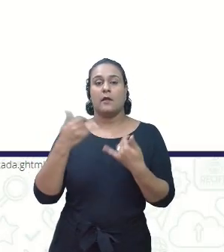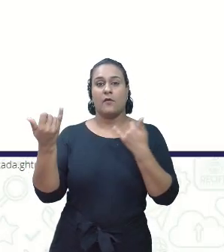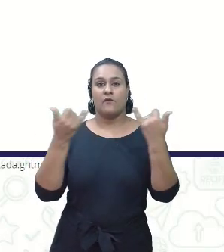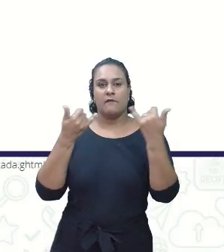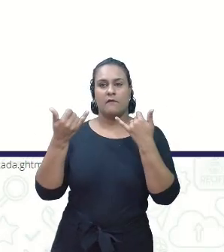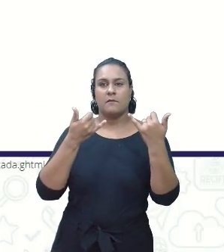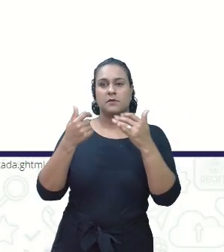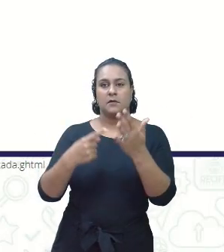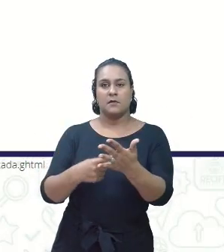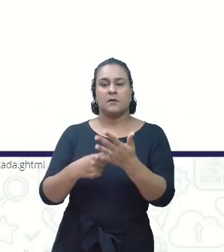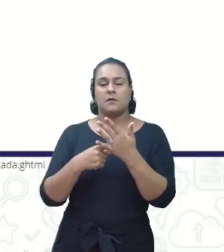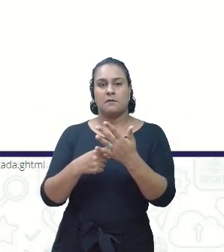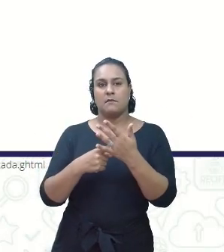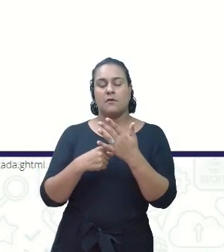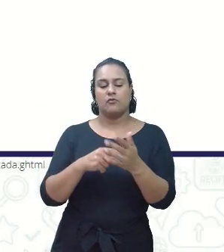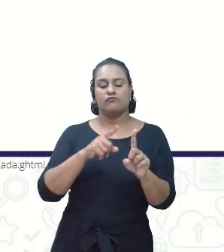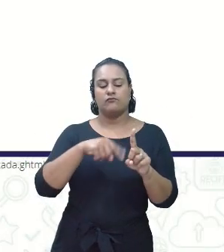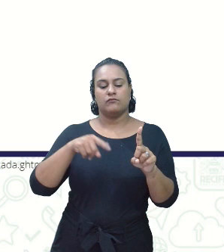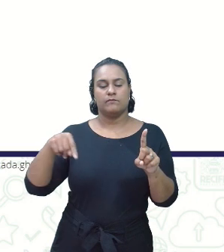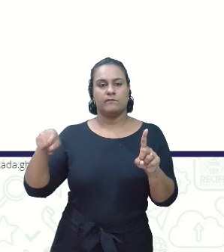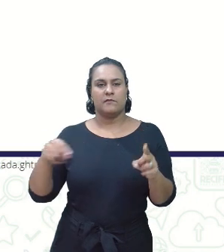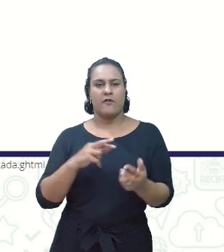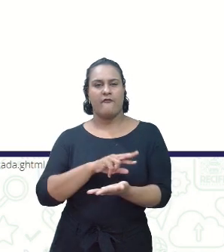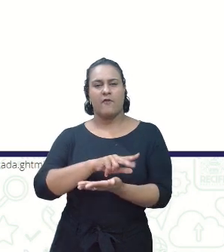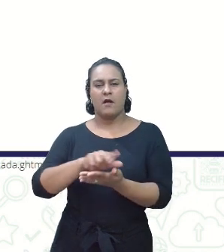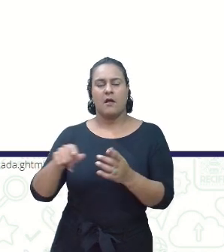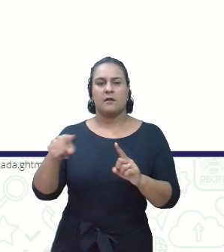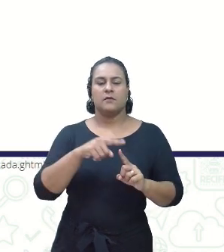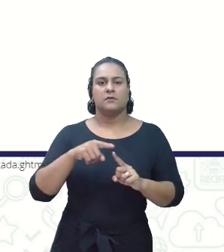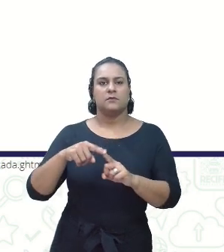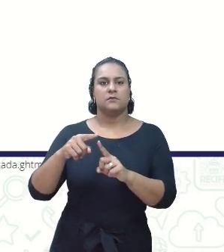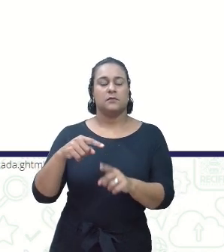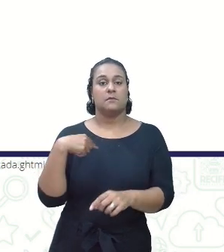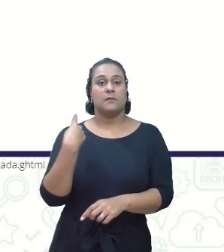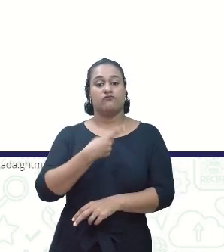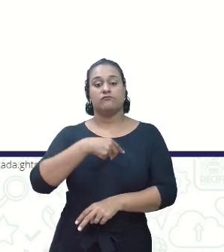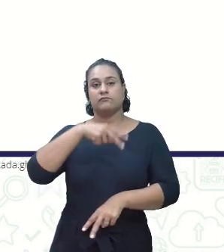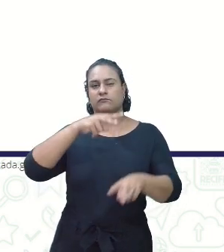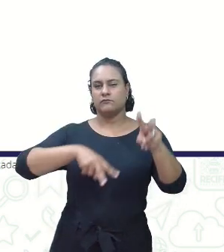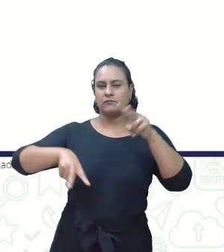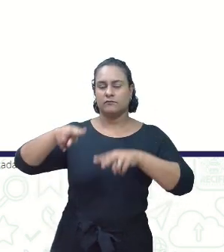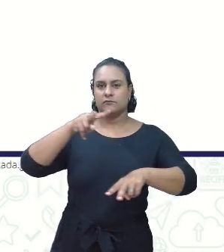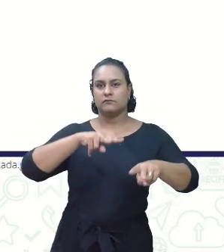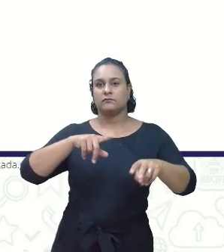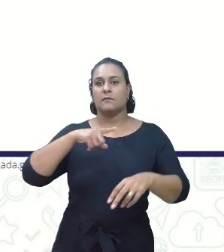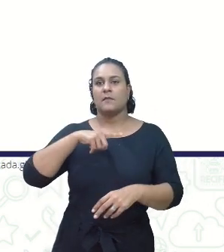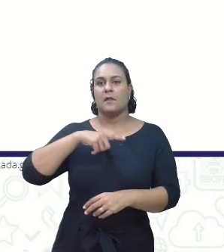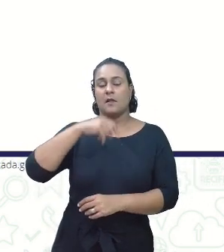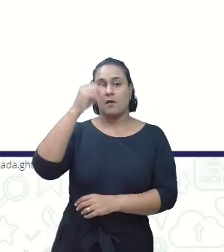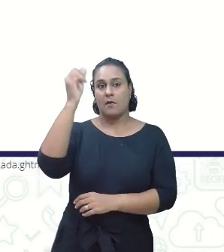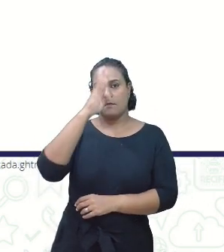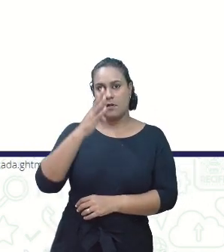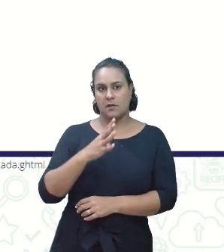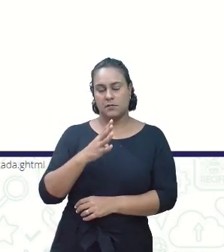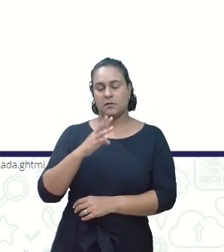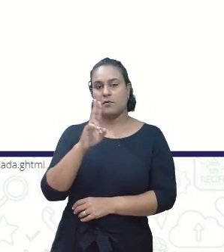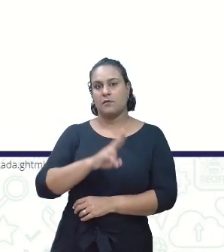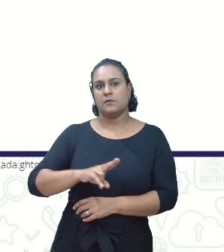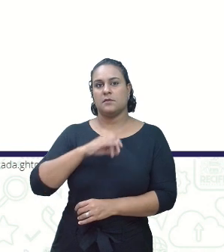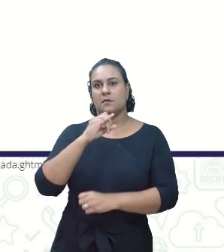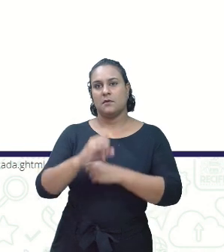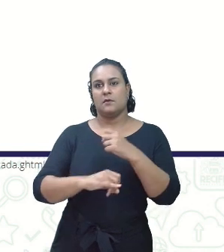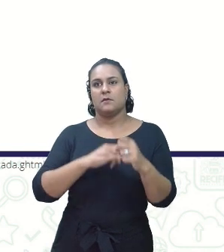gráficos de várias maneiras para analisar o mesmo contexto. Aqui a gente está analisando o Brasil na internet, dizendo aqui,